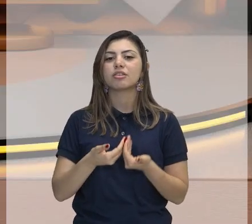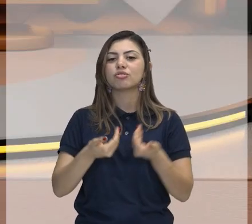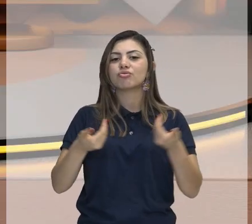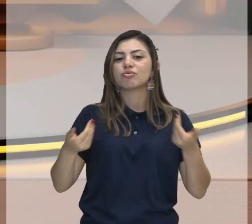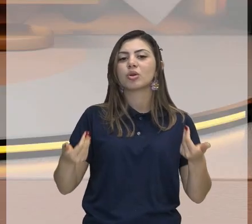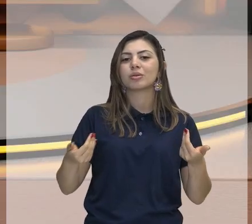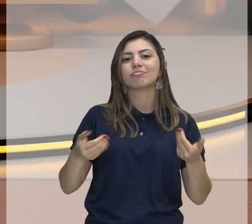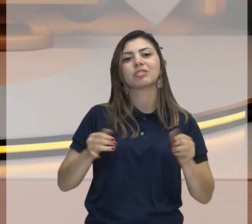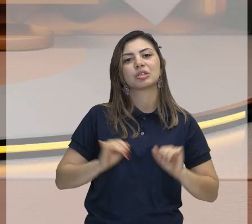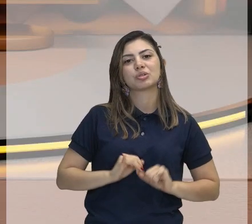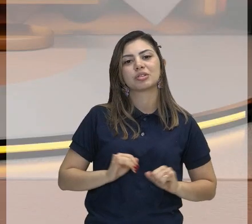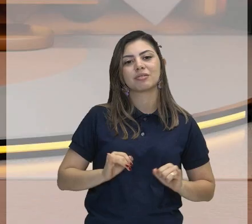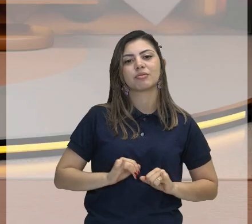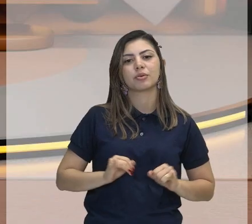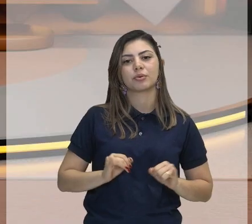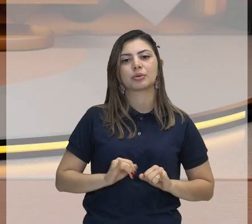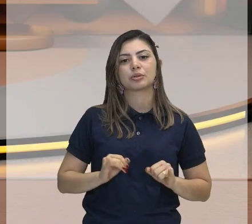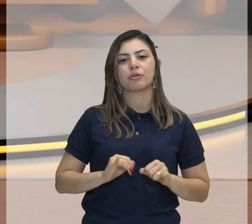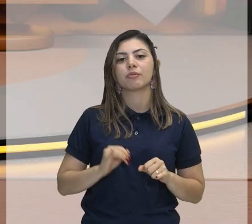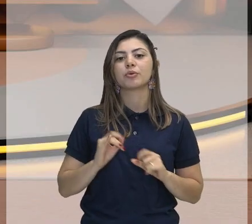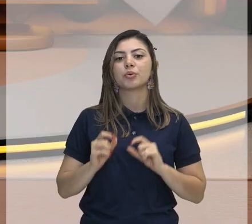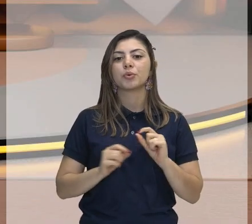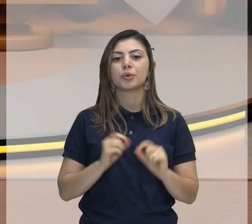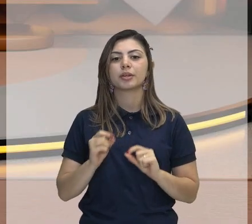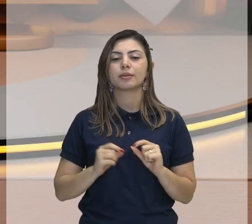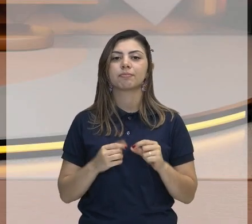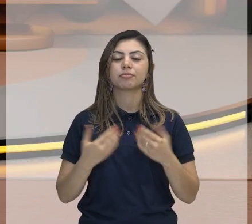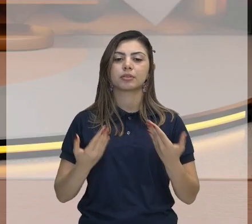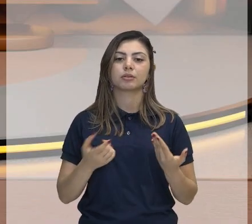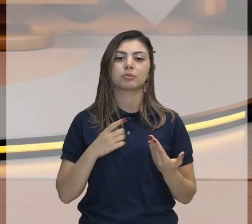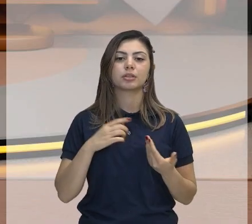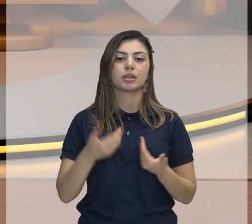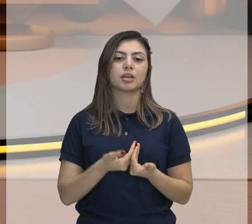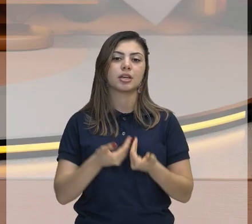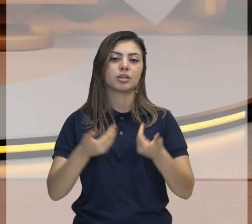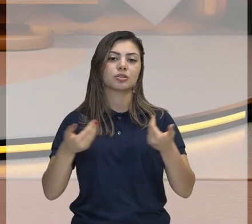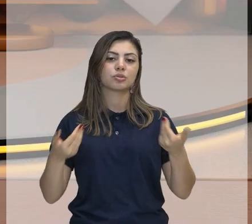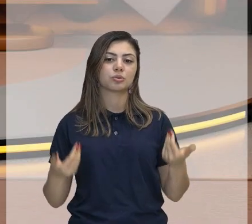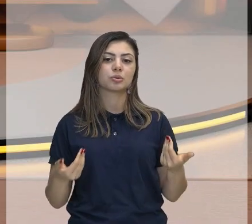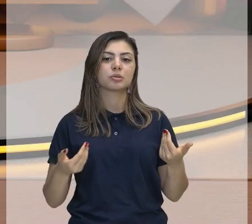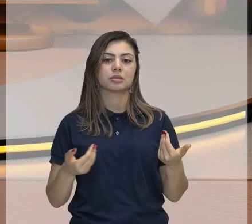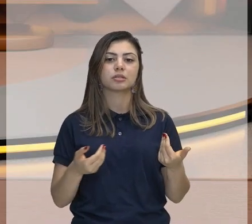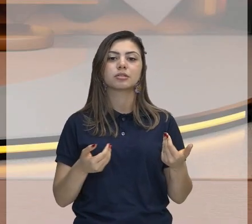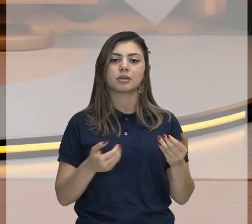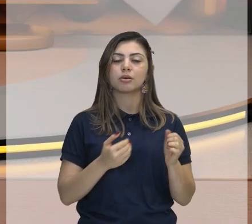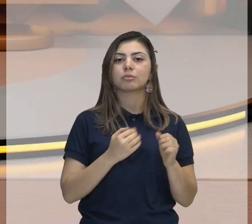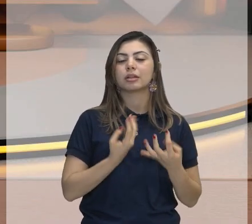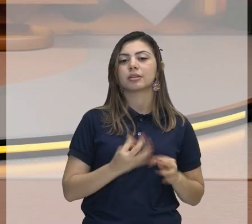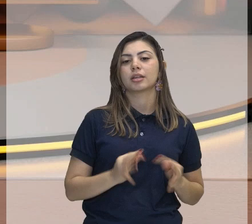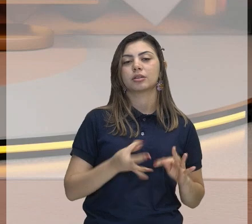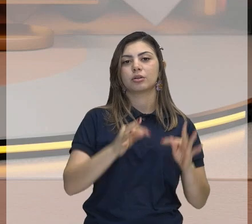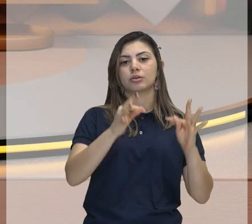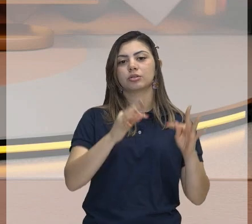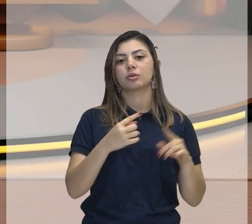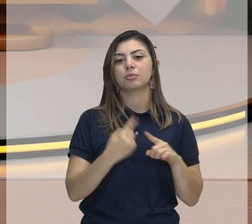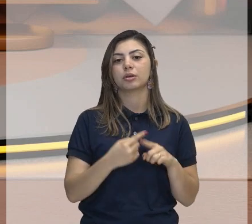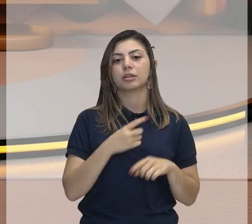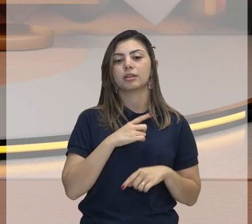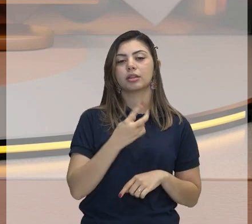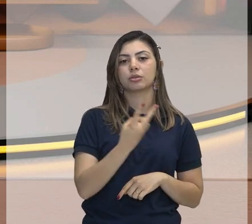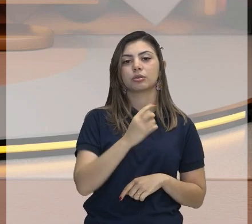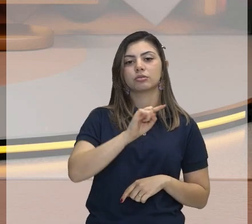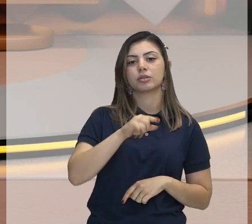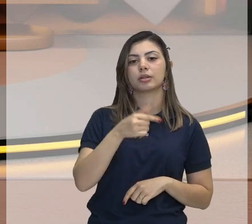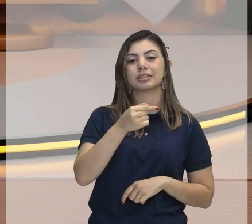acaba sofrendo a chamada, no caso, exclusão digital, aonde mais de 2,7 bilhões